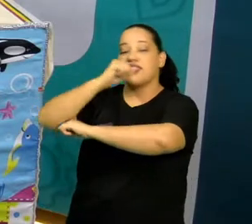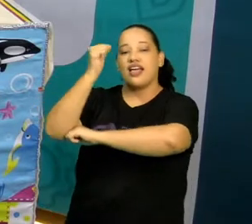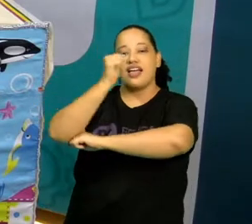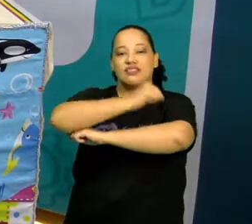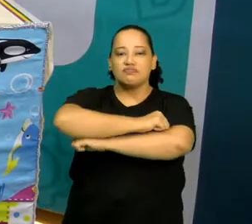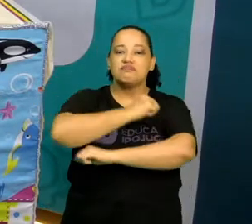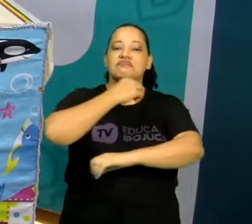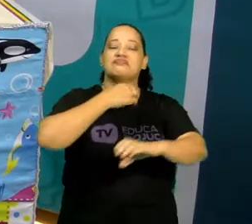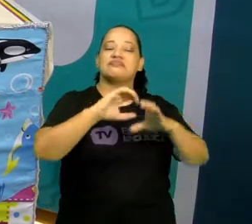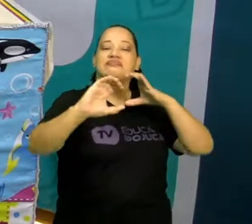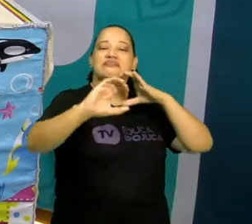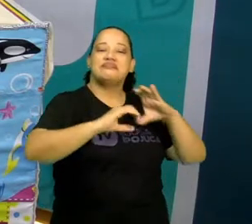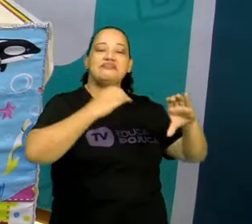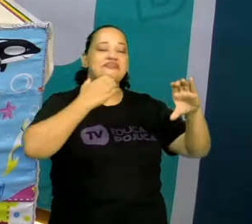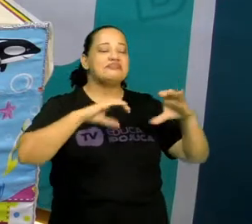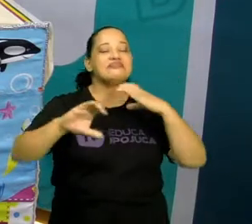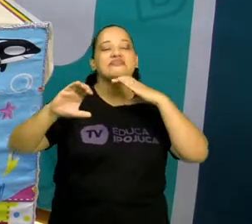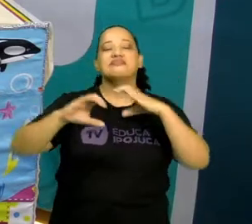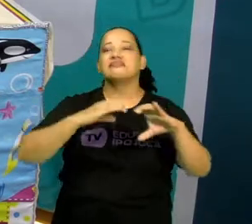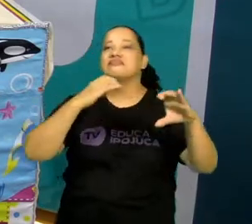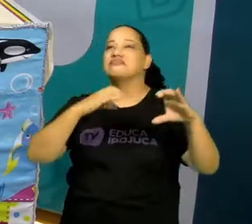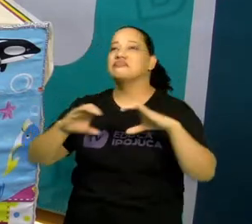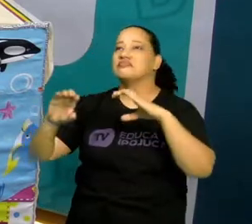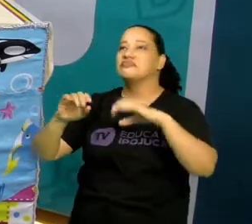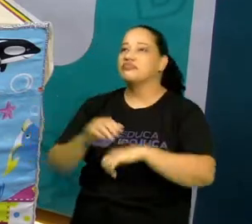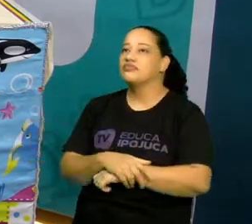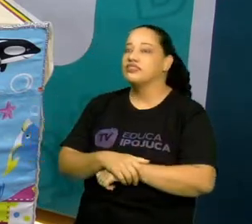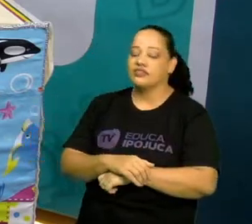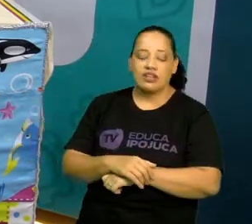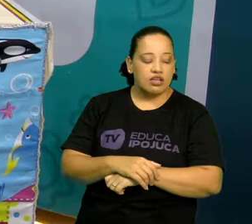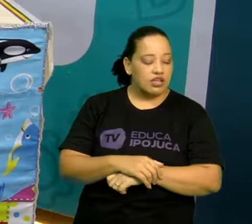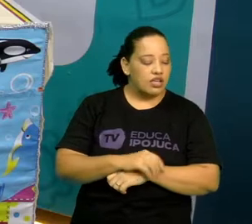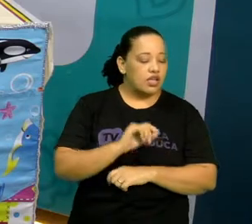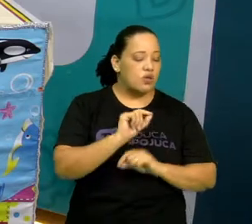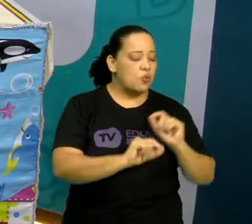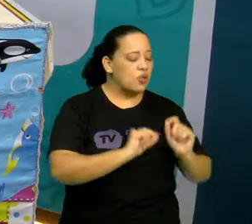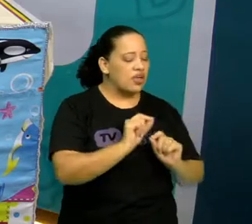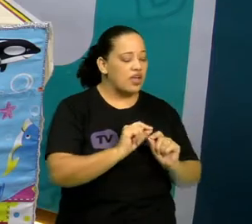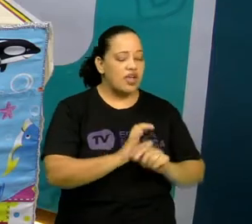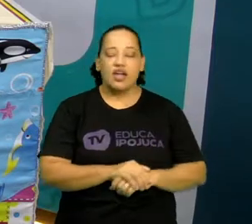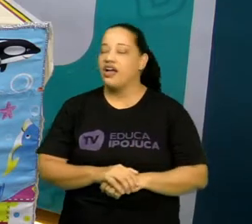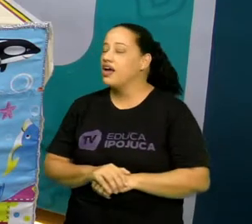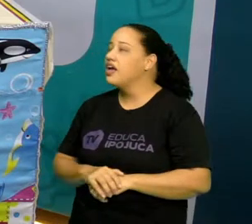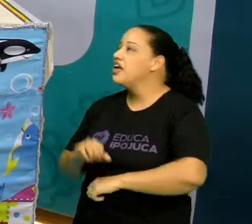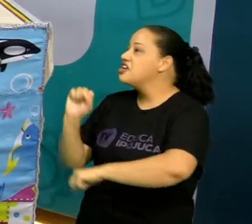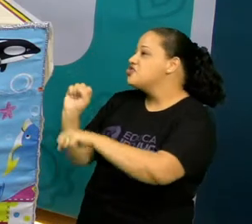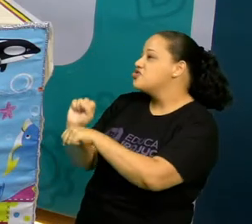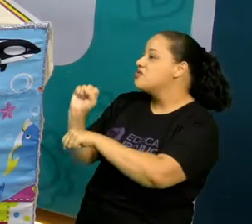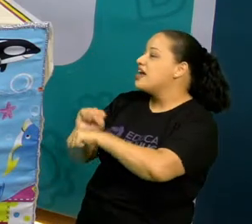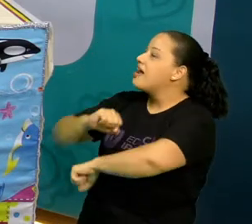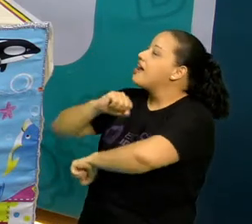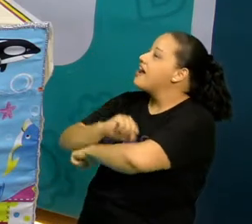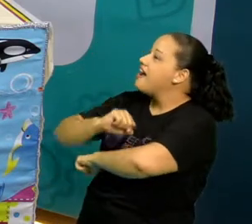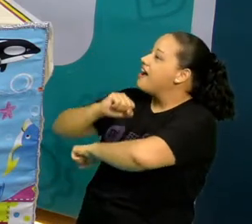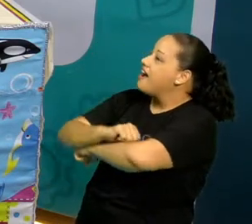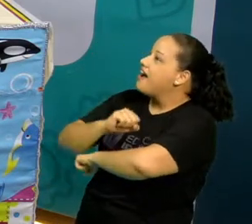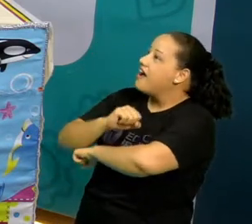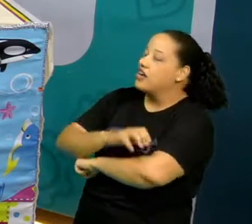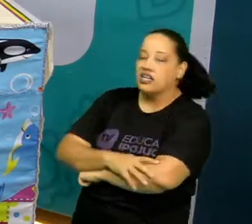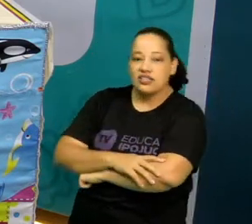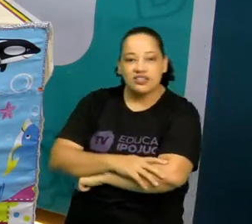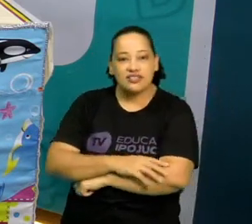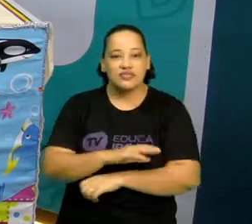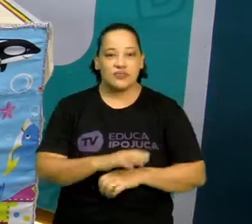cantando. Será que ela vai cantar? Tô te esperando na janela, já. Não, Leiturinha. Não? Não, ela